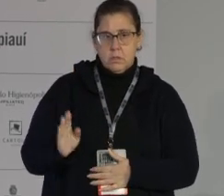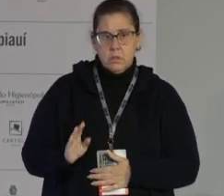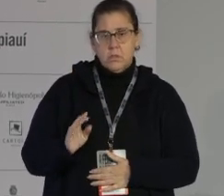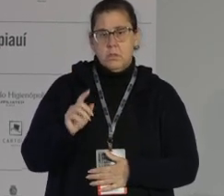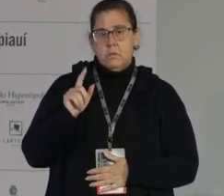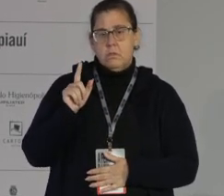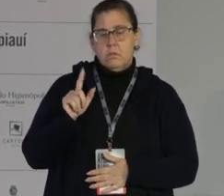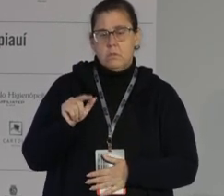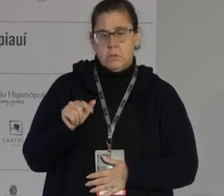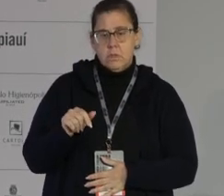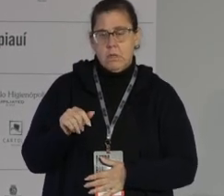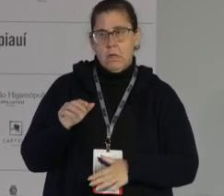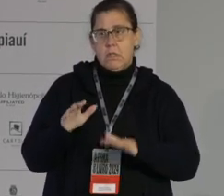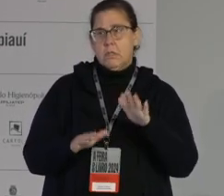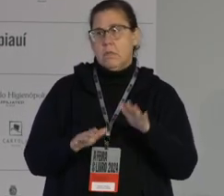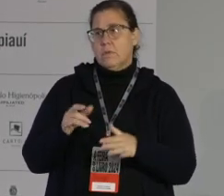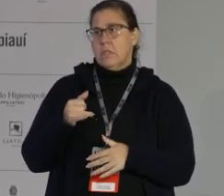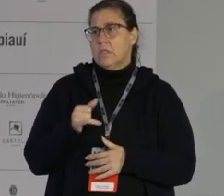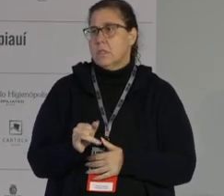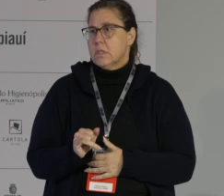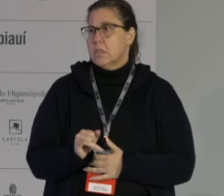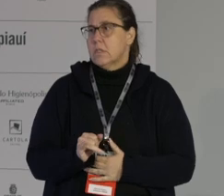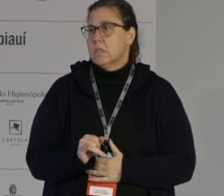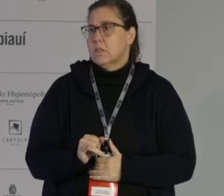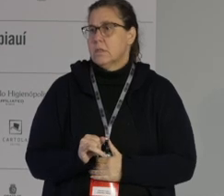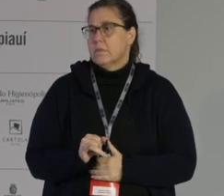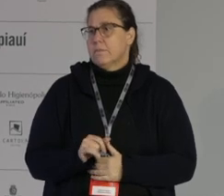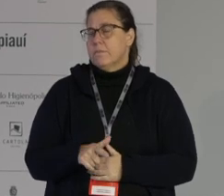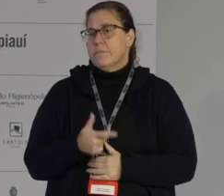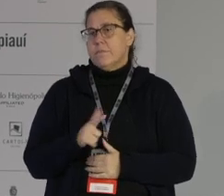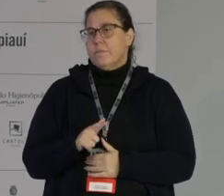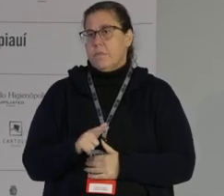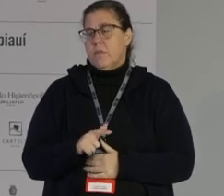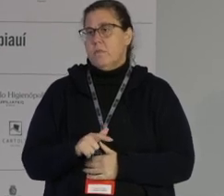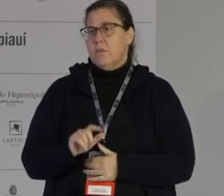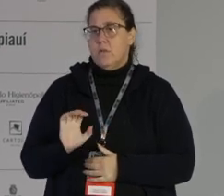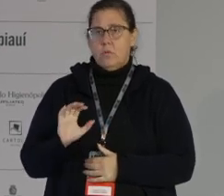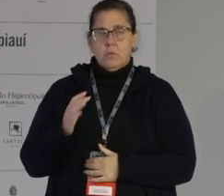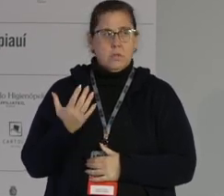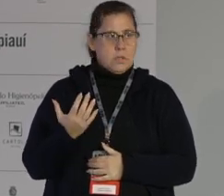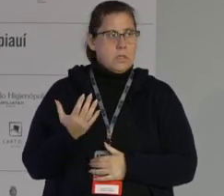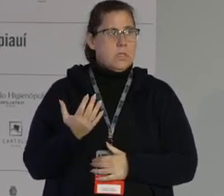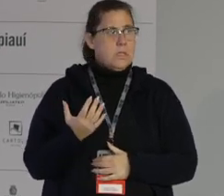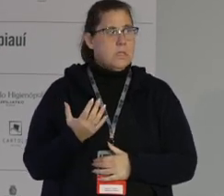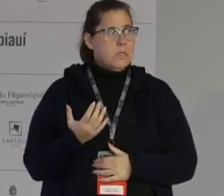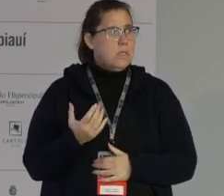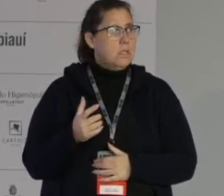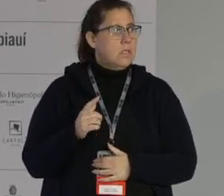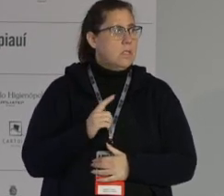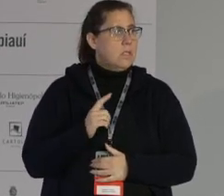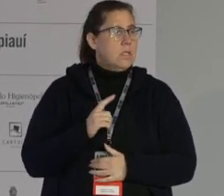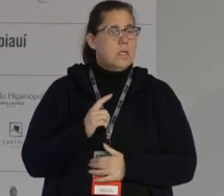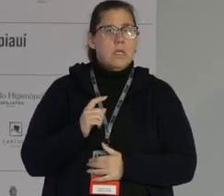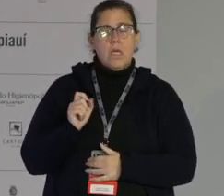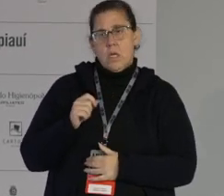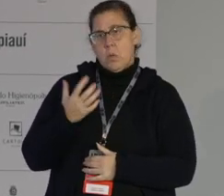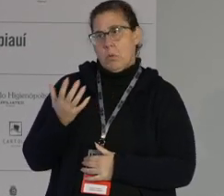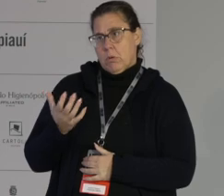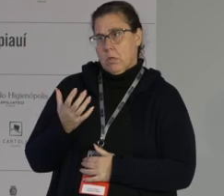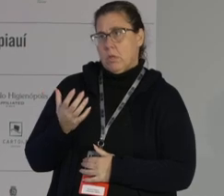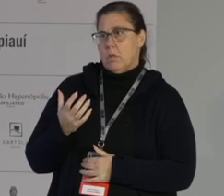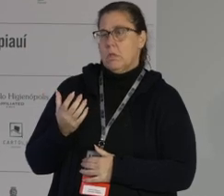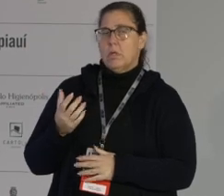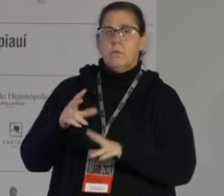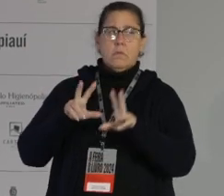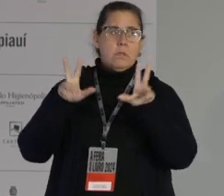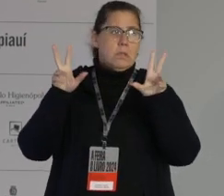era, talvez fosse, não tivesse sido contemplado, não sei bem, assim, talvez tenha sido contemplado, mas assim, eu quis, de fato, contemplar